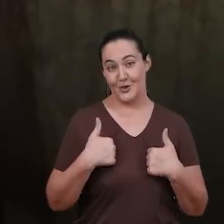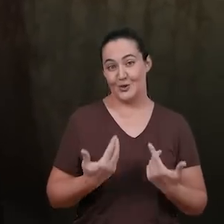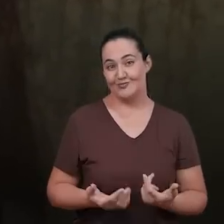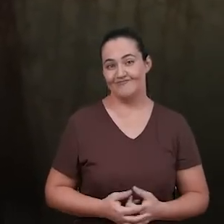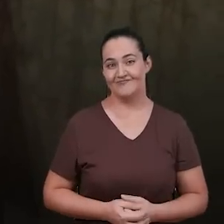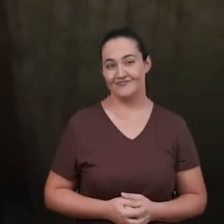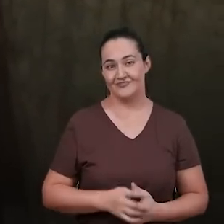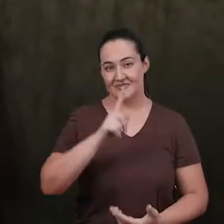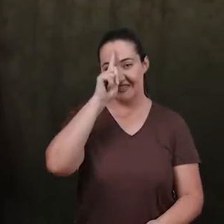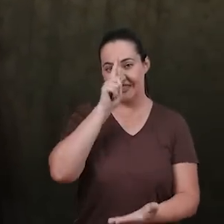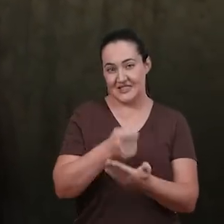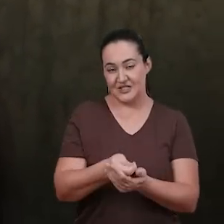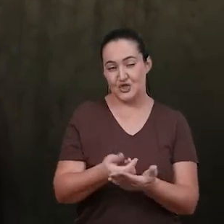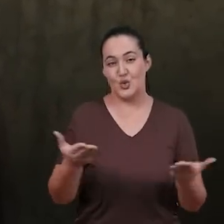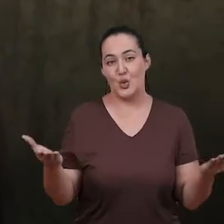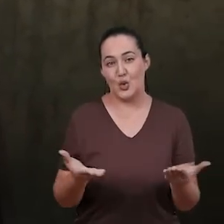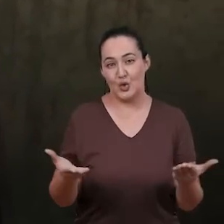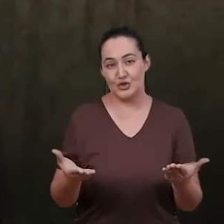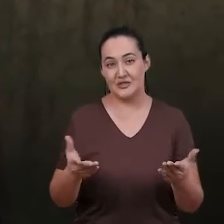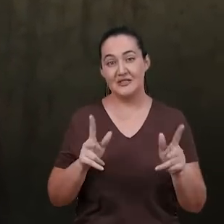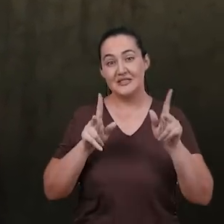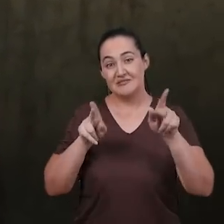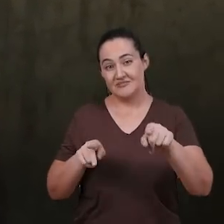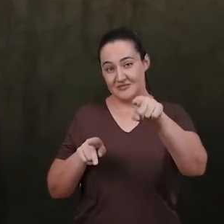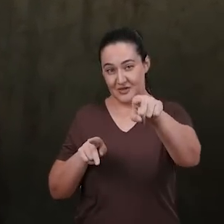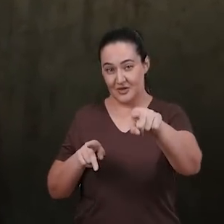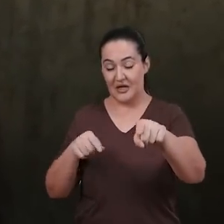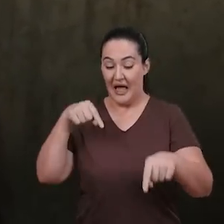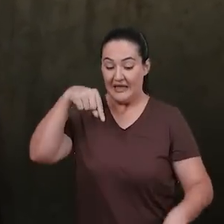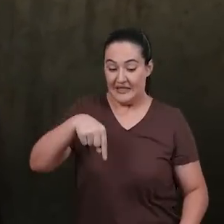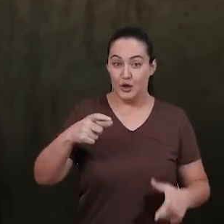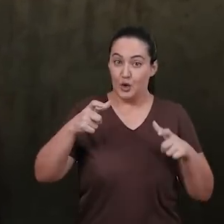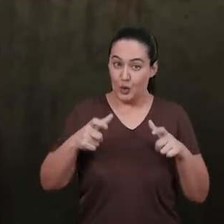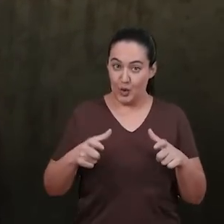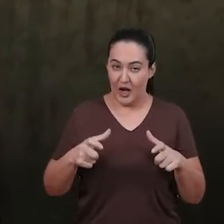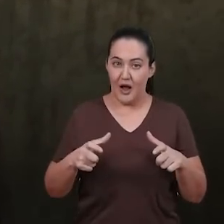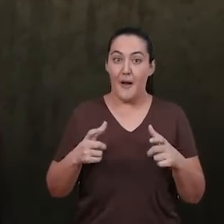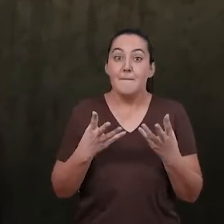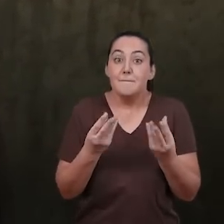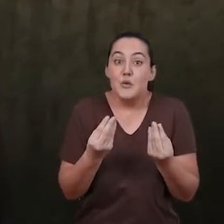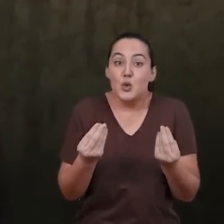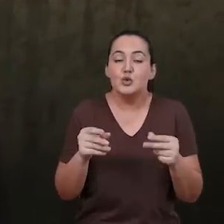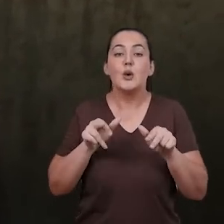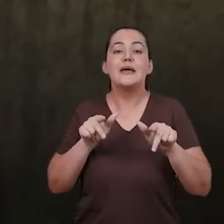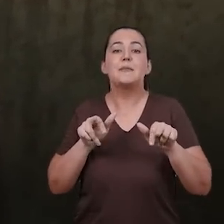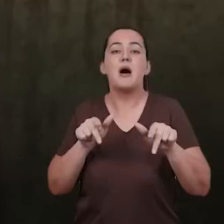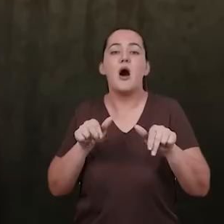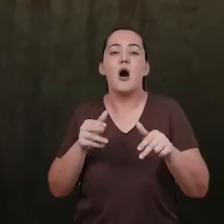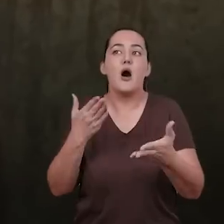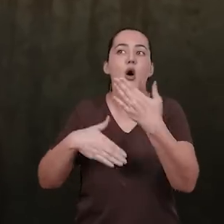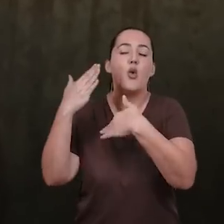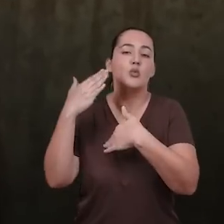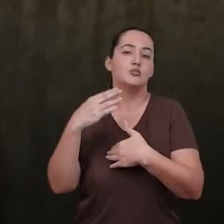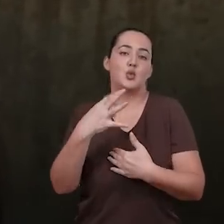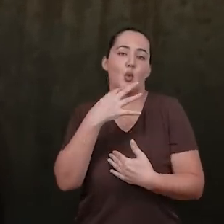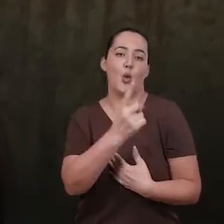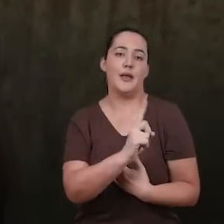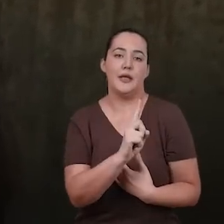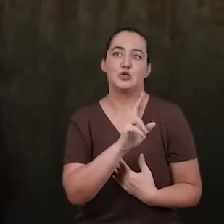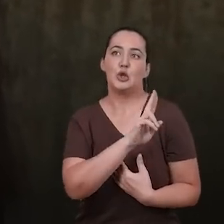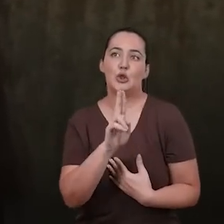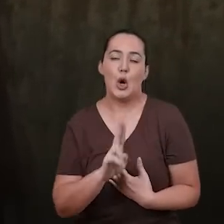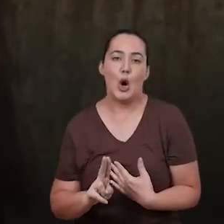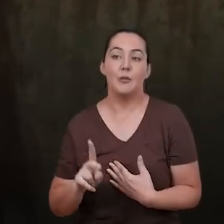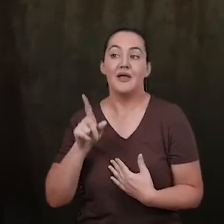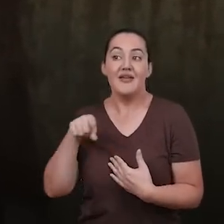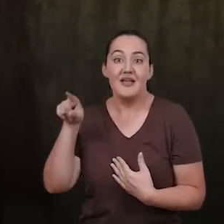Quanto a mim, eu tomo uma decisão hoje que eu espero que seja a sua também, desse lugar, onde tantos irmãos e irmãs que eu nem sei o